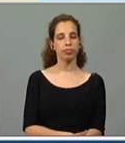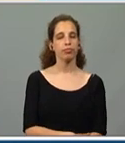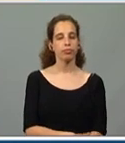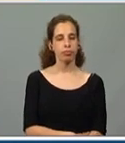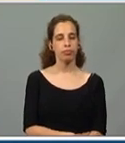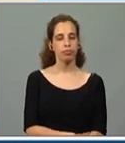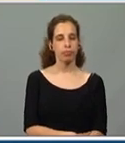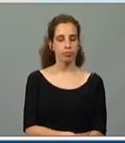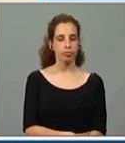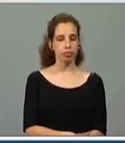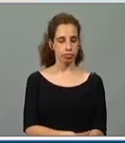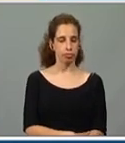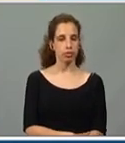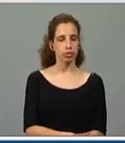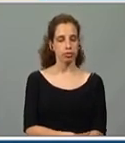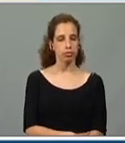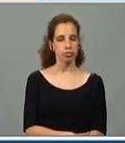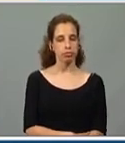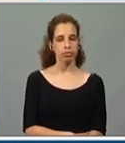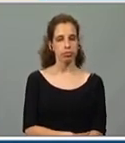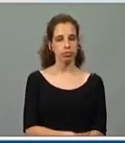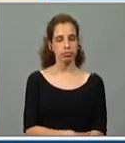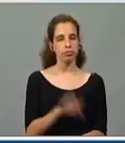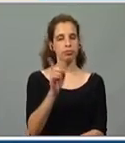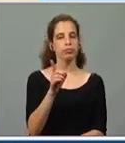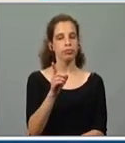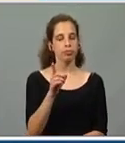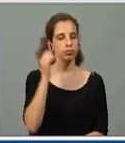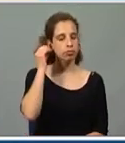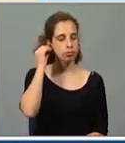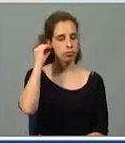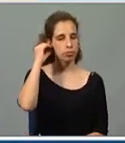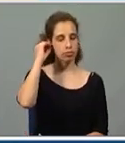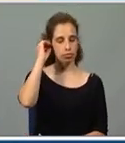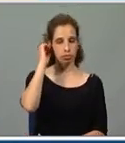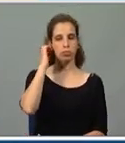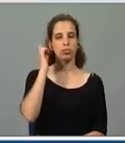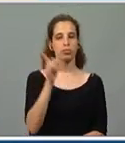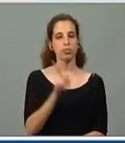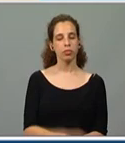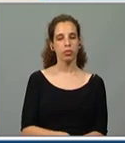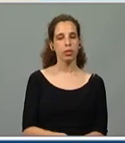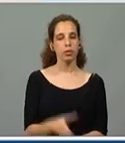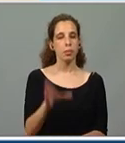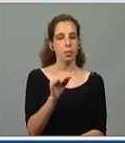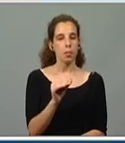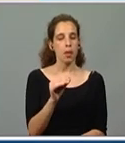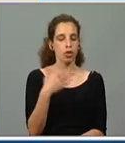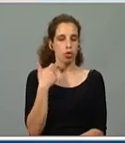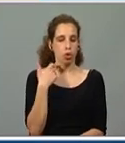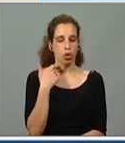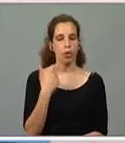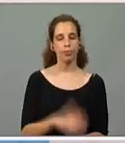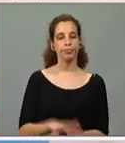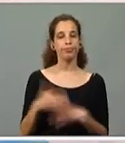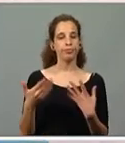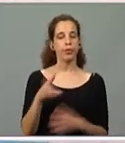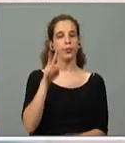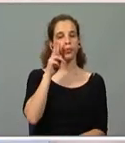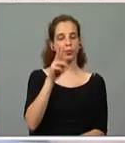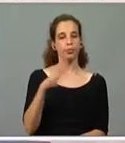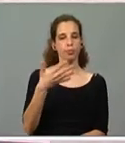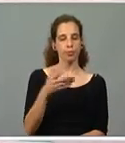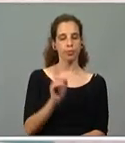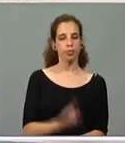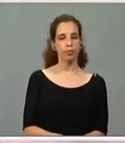maior dimensão. Neste ficaram os componentes de mais pequena dimensão. Ora, vimos